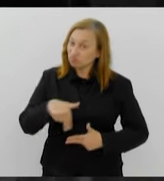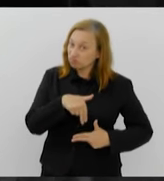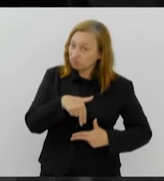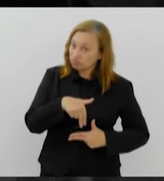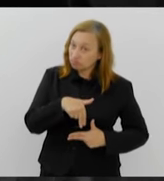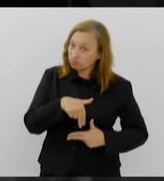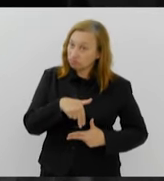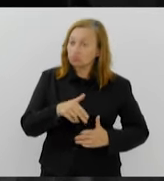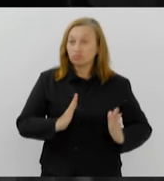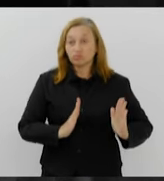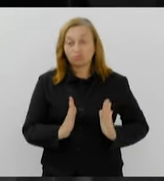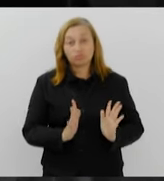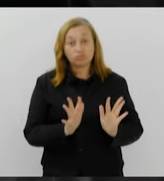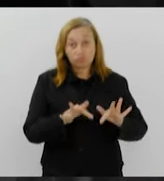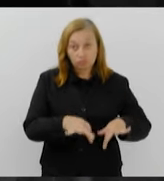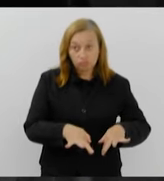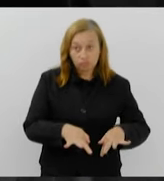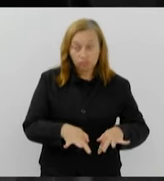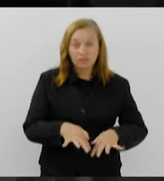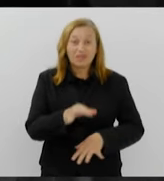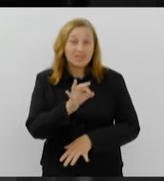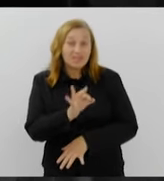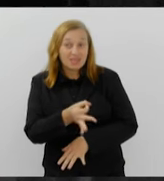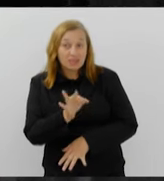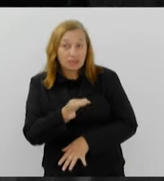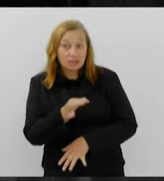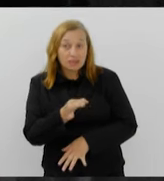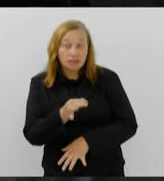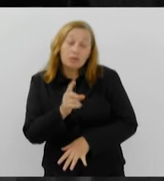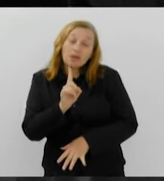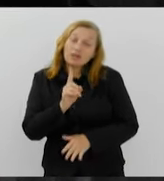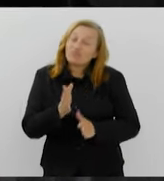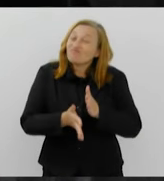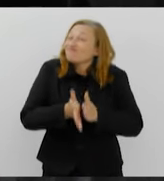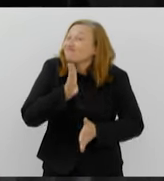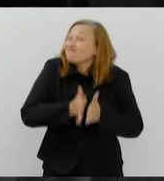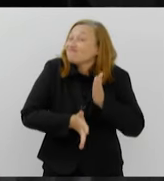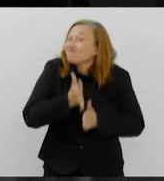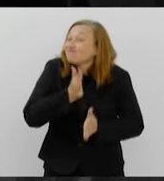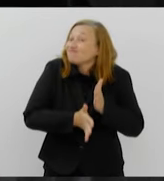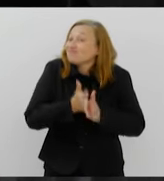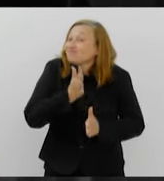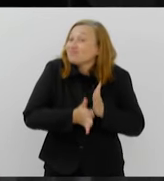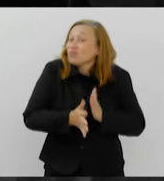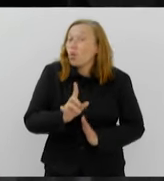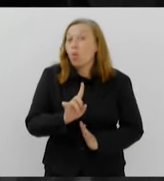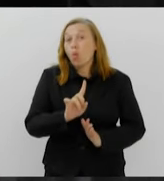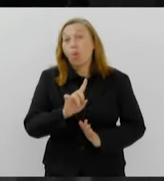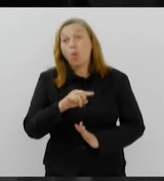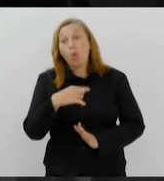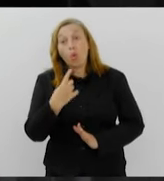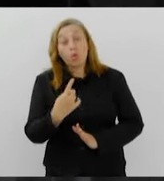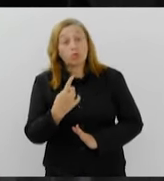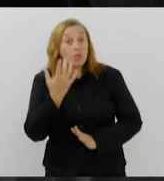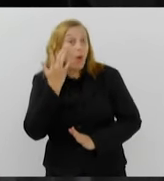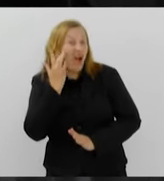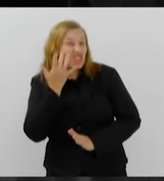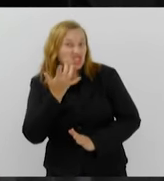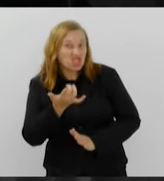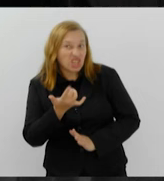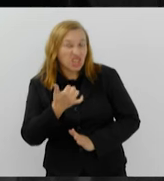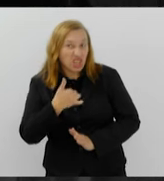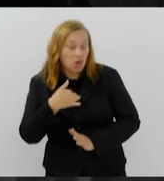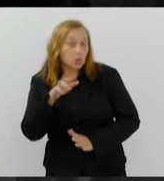no expediente final justamente para não confundir ou não dar a entender que eu esteja